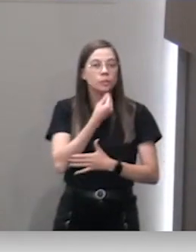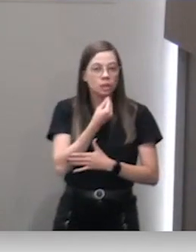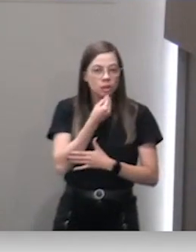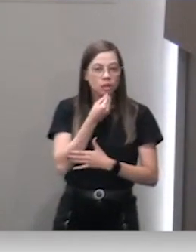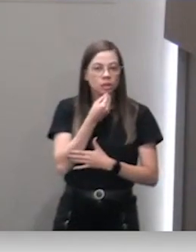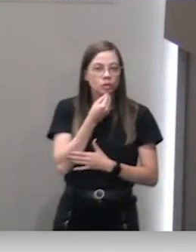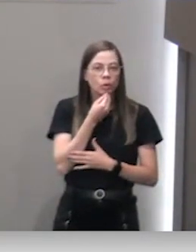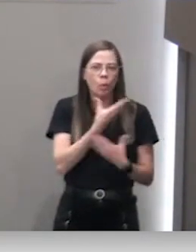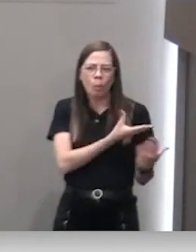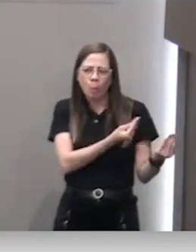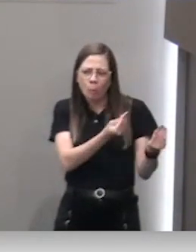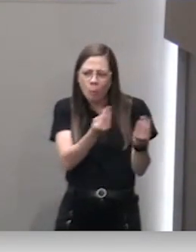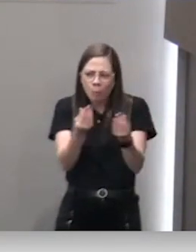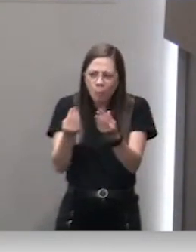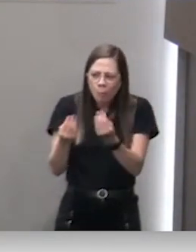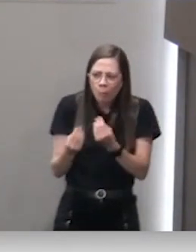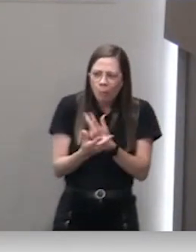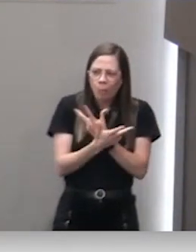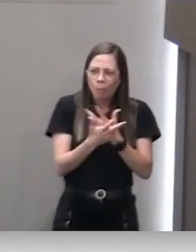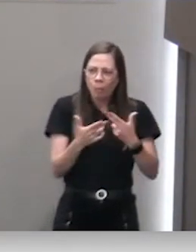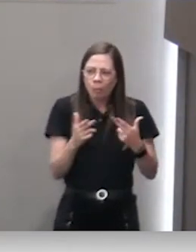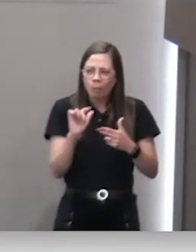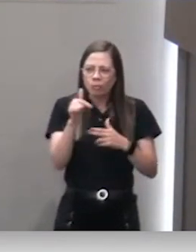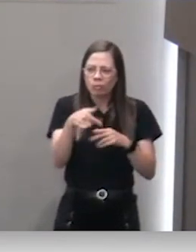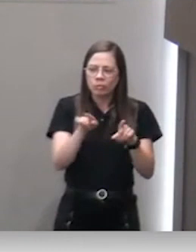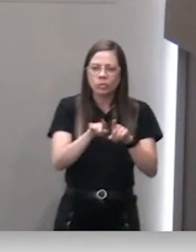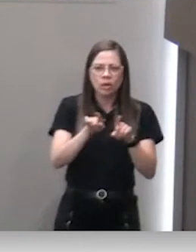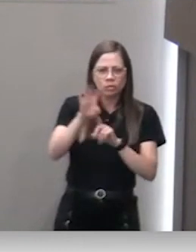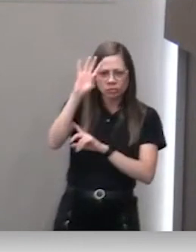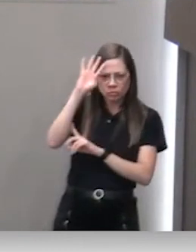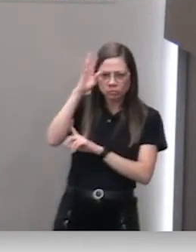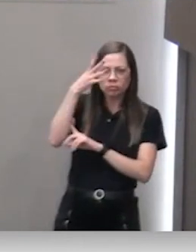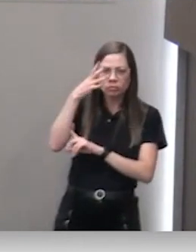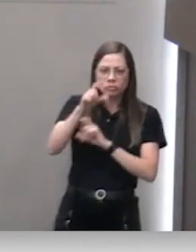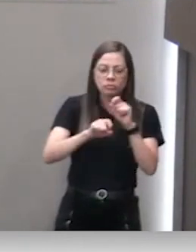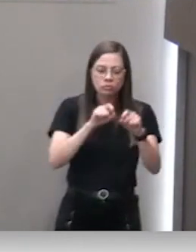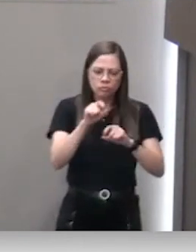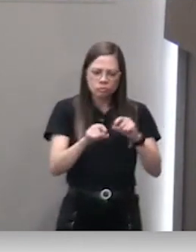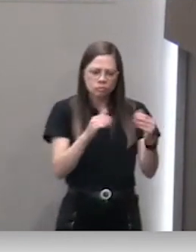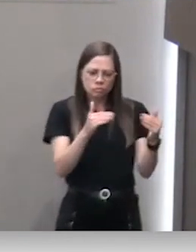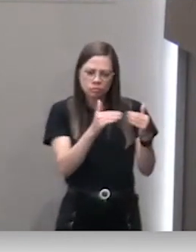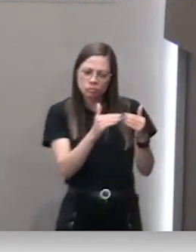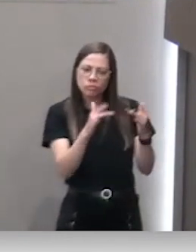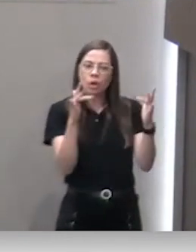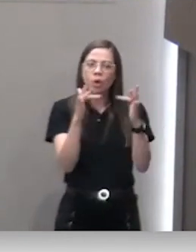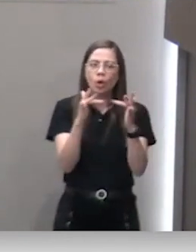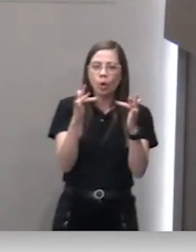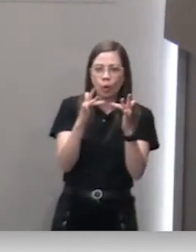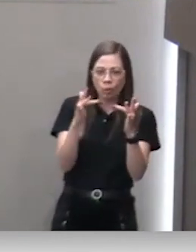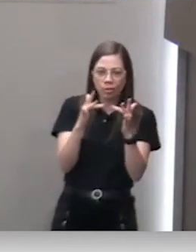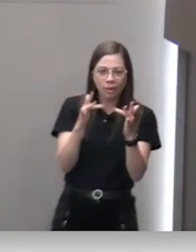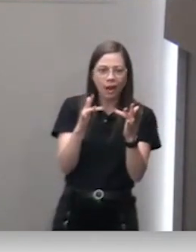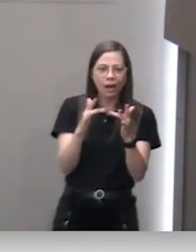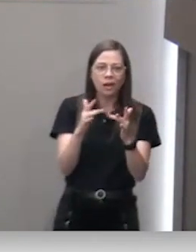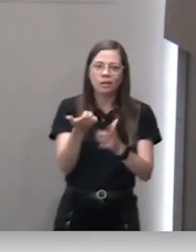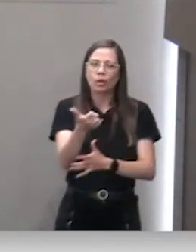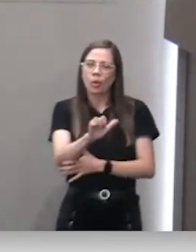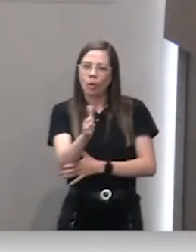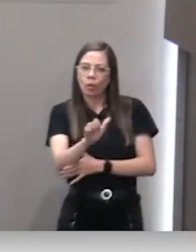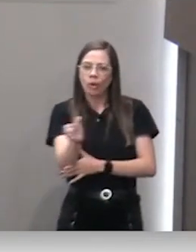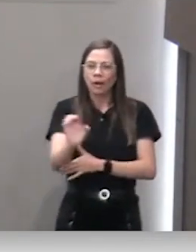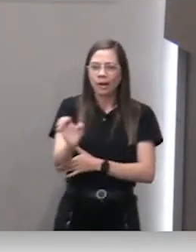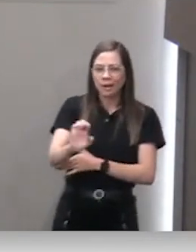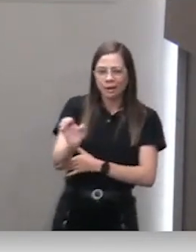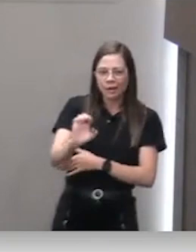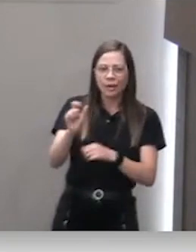Foi tanto, que aí o John Money resolveu sujeitar ele a ter contato com transexuais, fazer